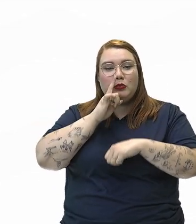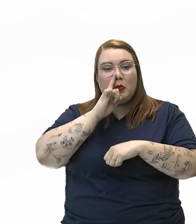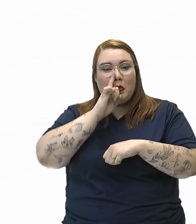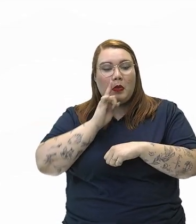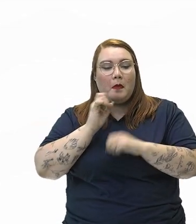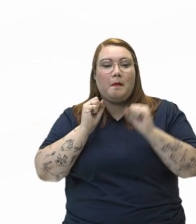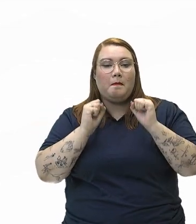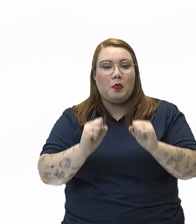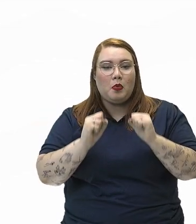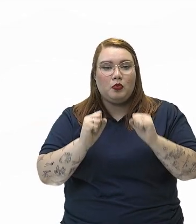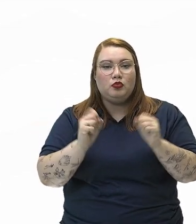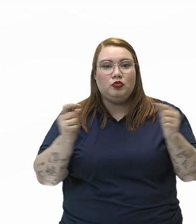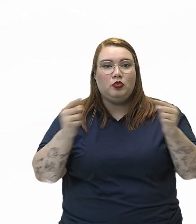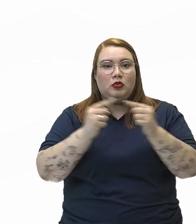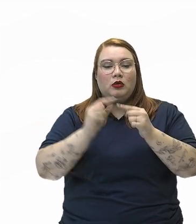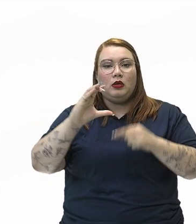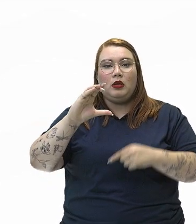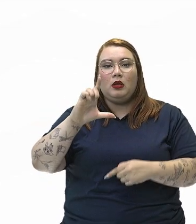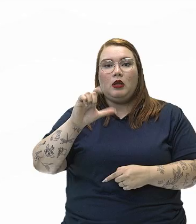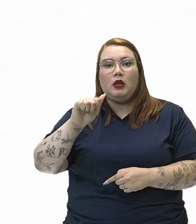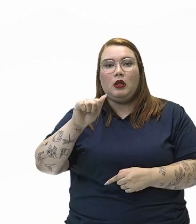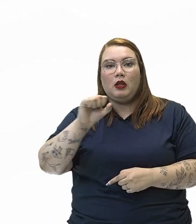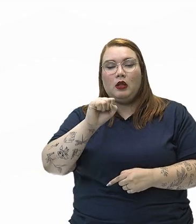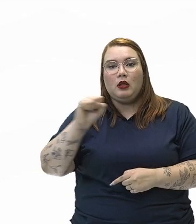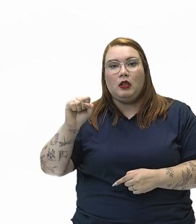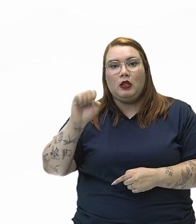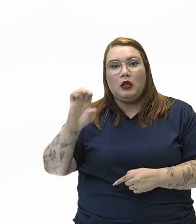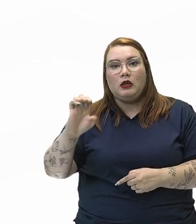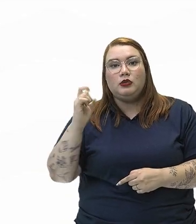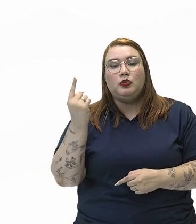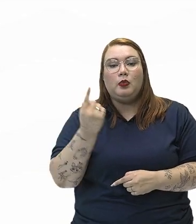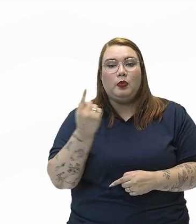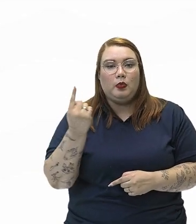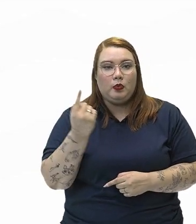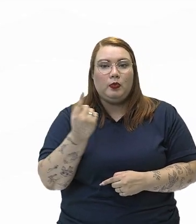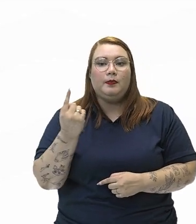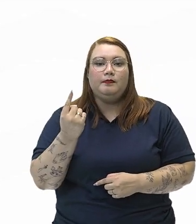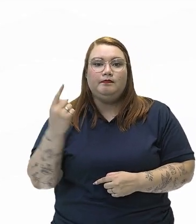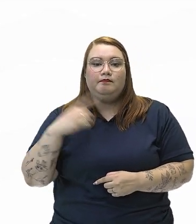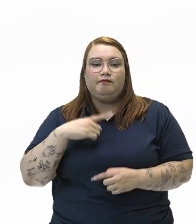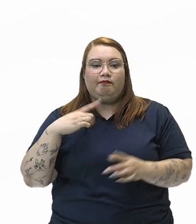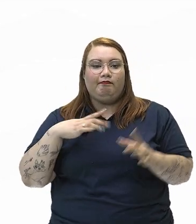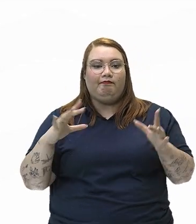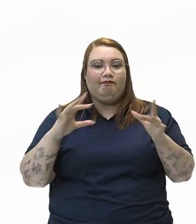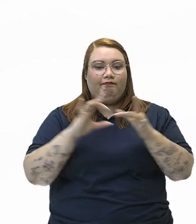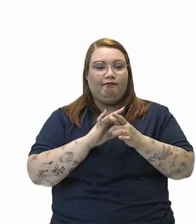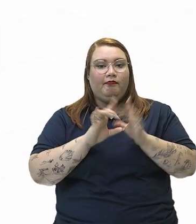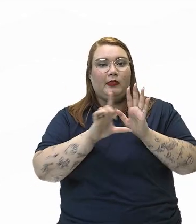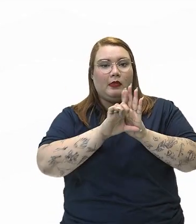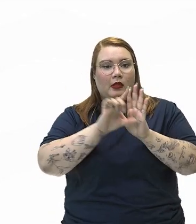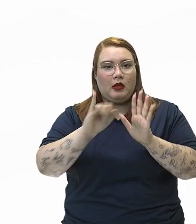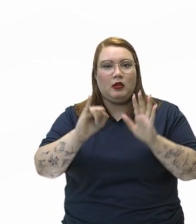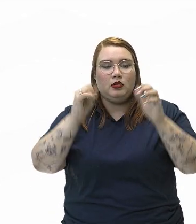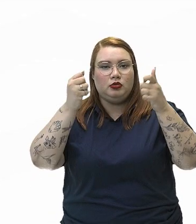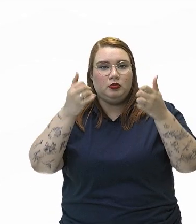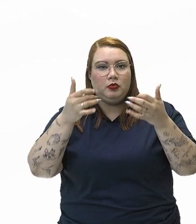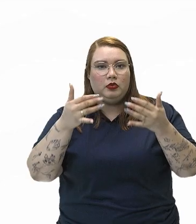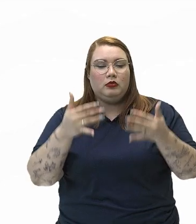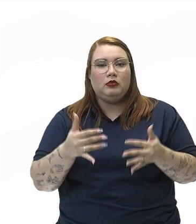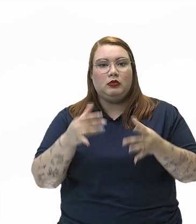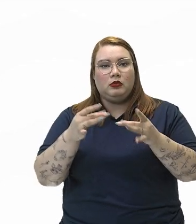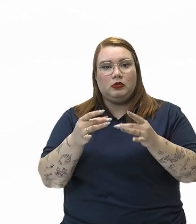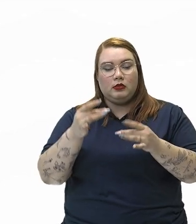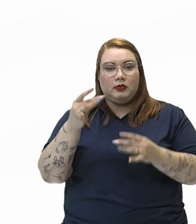perigosos, classificados aí como classe 1. Isso aí está preconizado na lei, explícito,